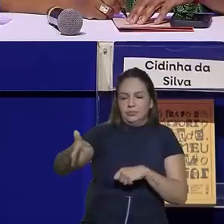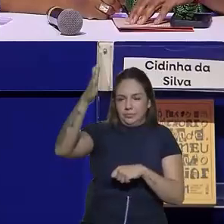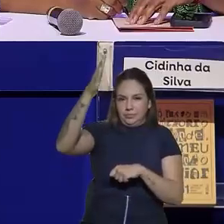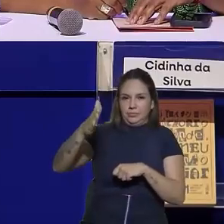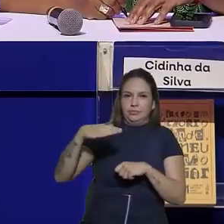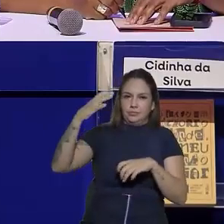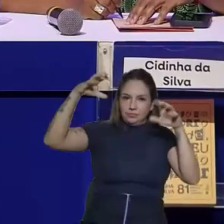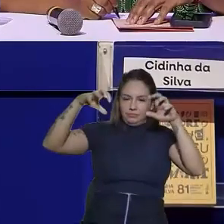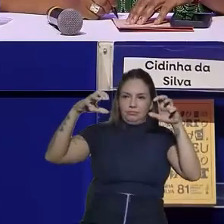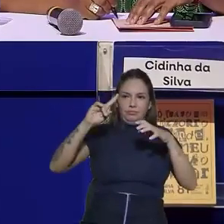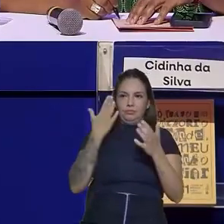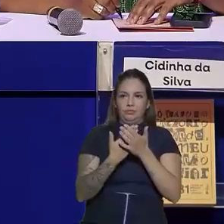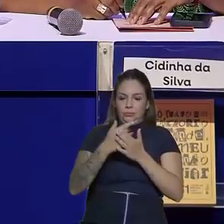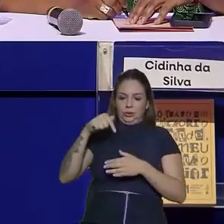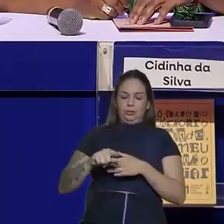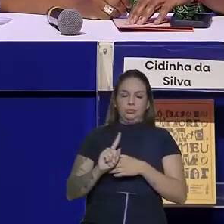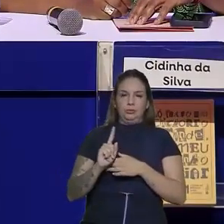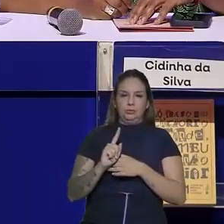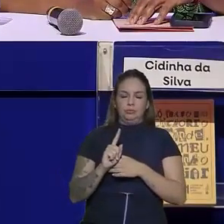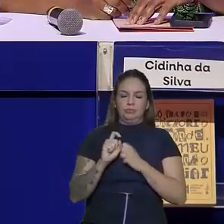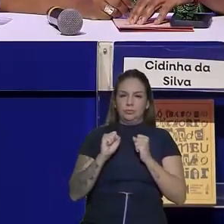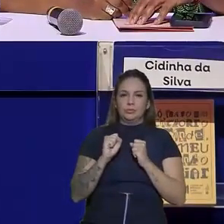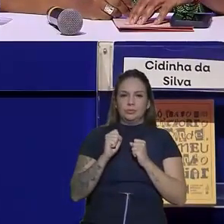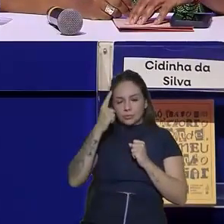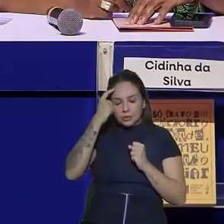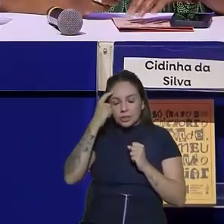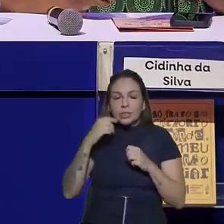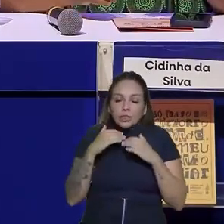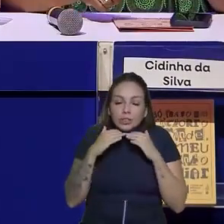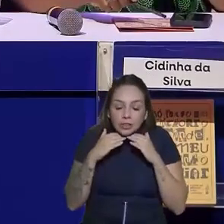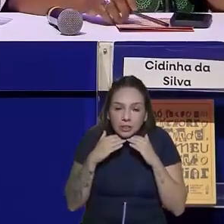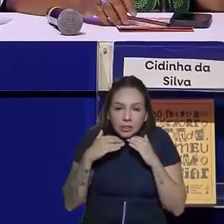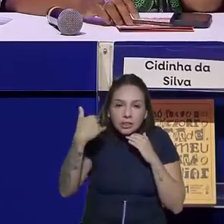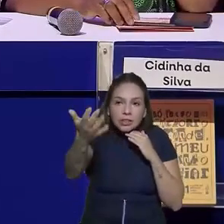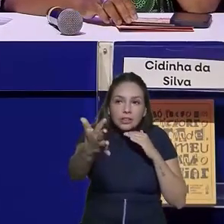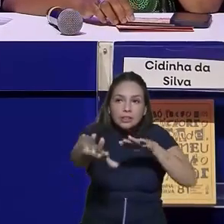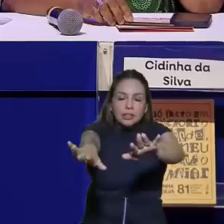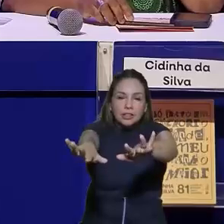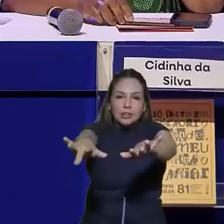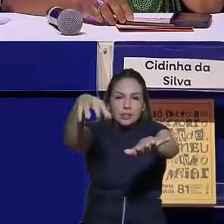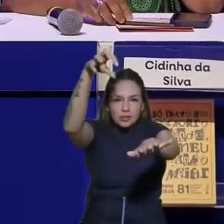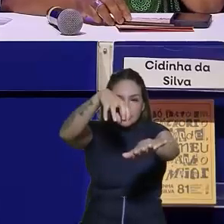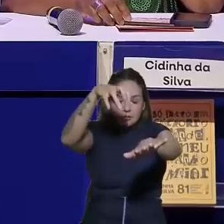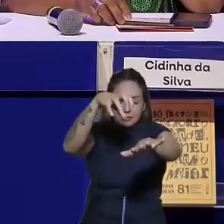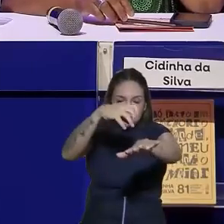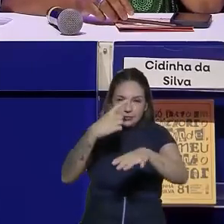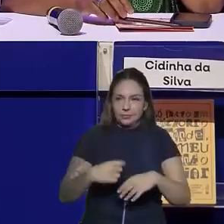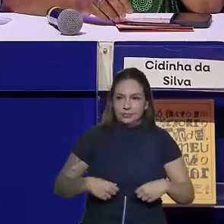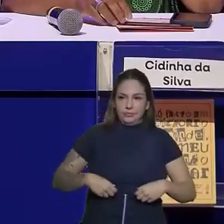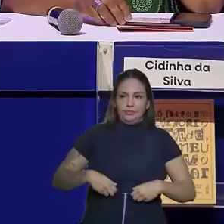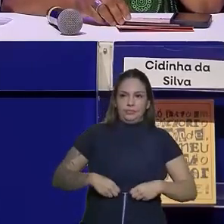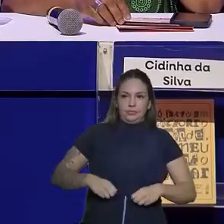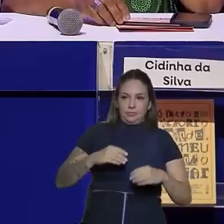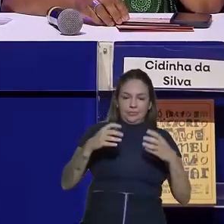que, quando vem a chuva, não molha dentro. Mas não poder colocar a cabeça e as mãos para molhar em tempos em que chove mais uma vez no